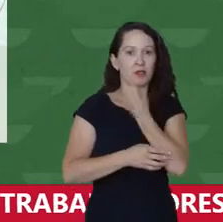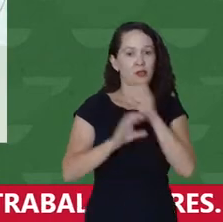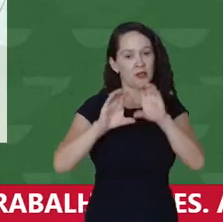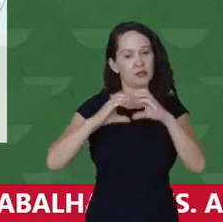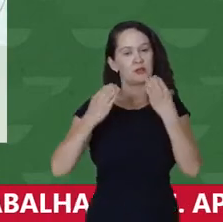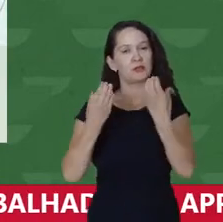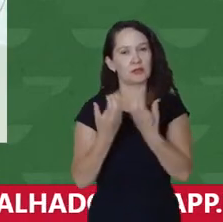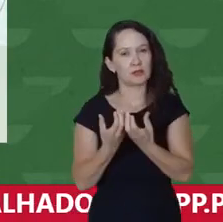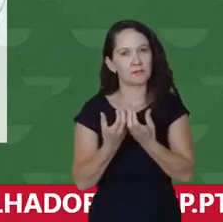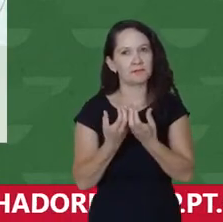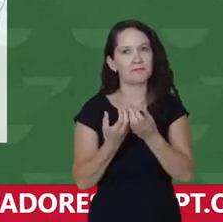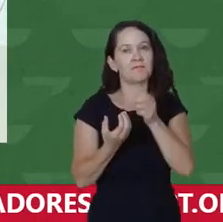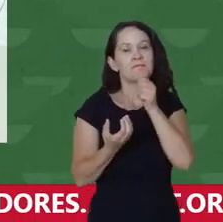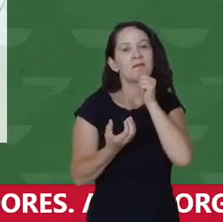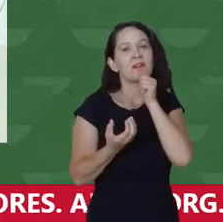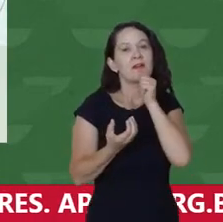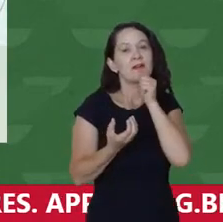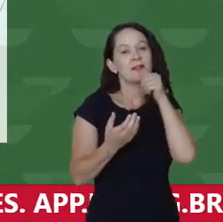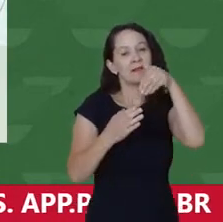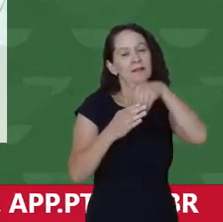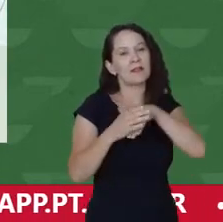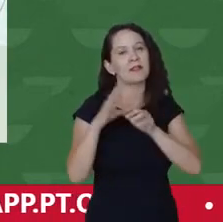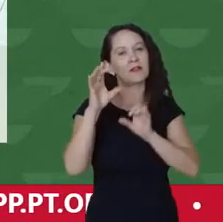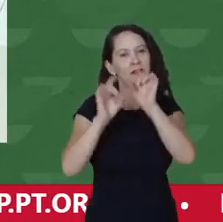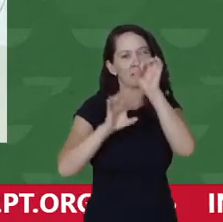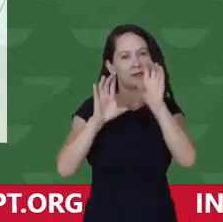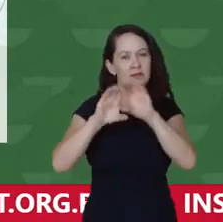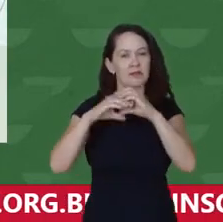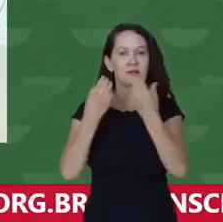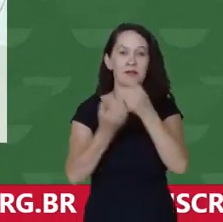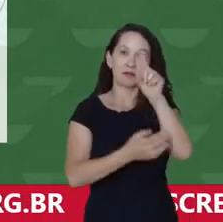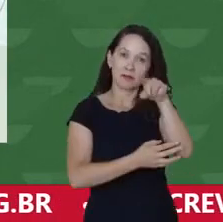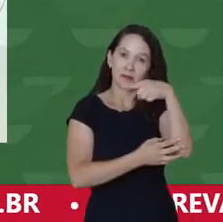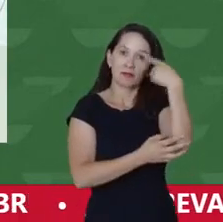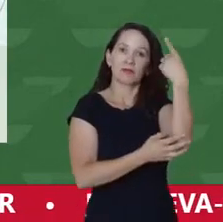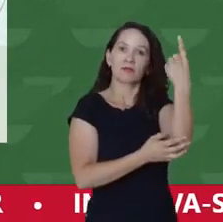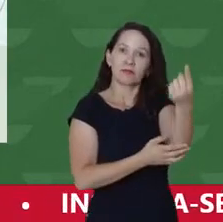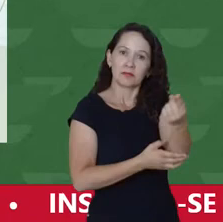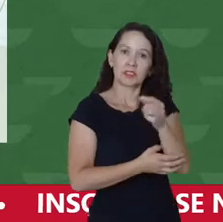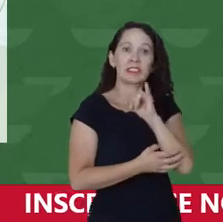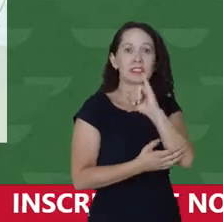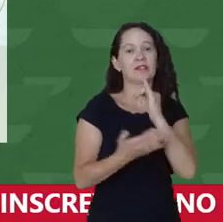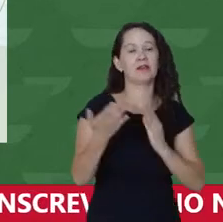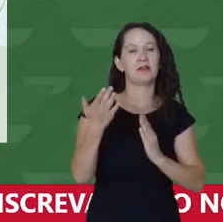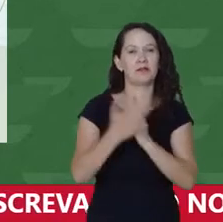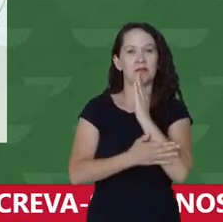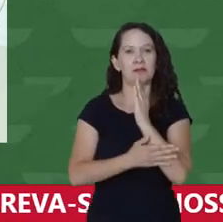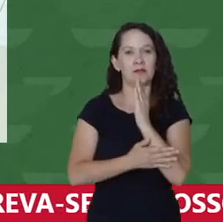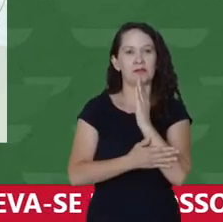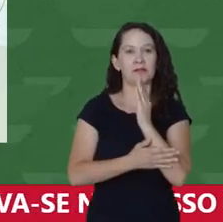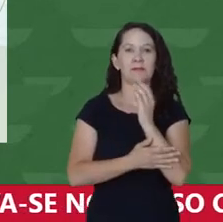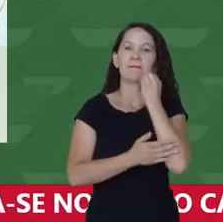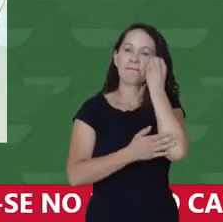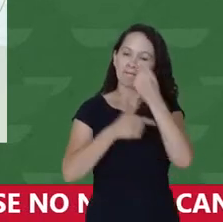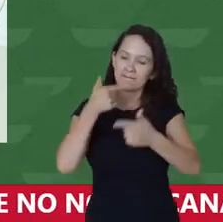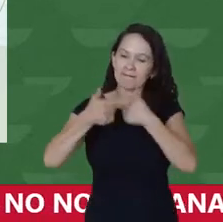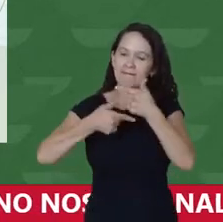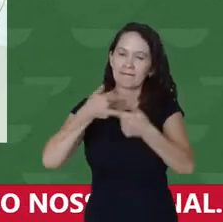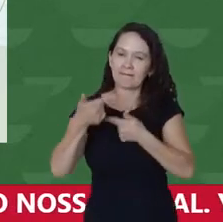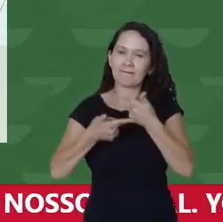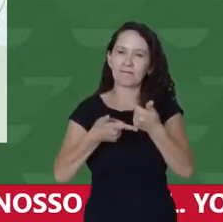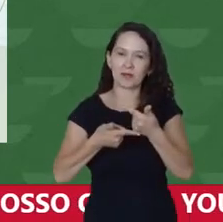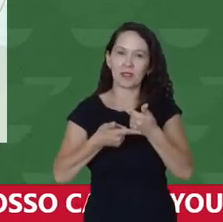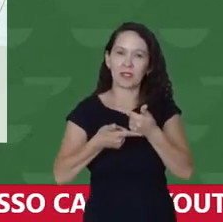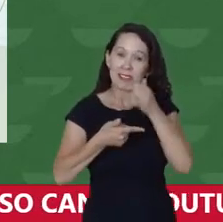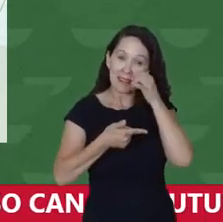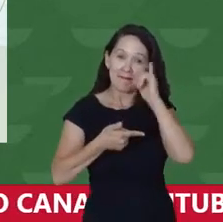comissão, que ainda está na comissão especial e que depois, se aprovado, vamos tentar trabalhar também para impedir que seja